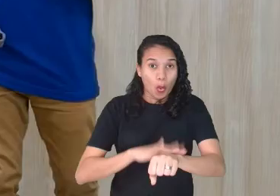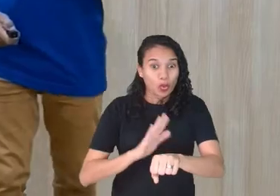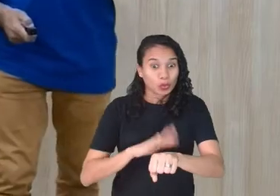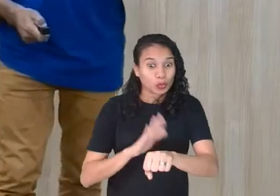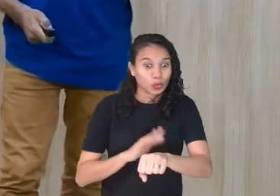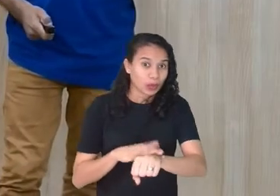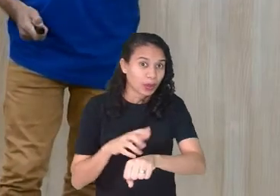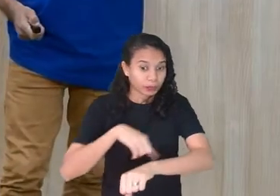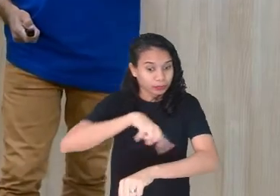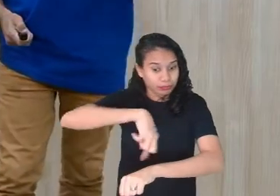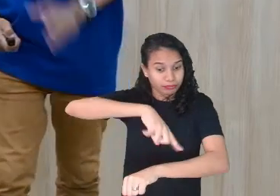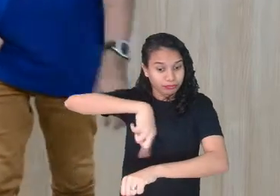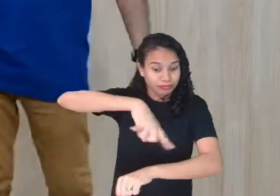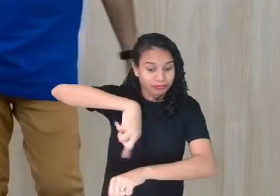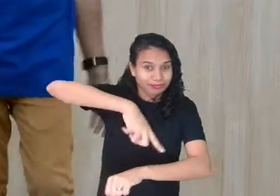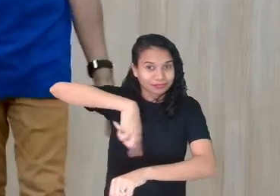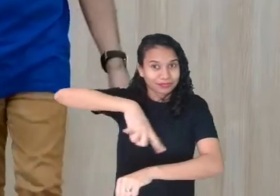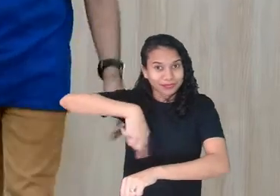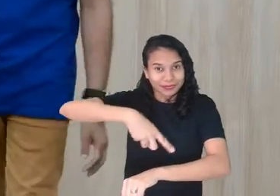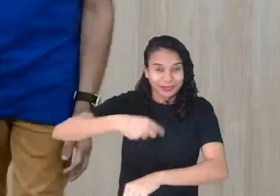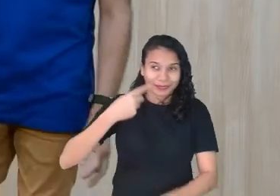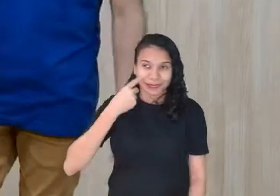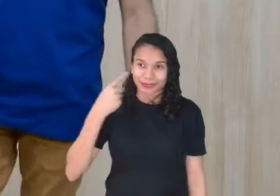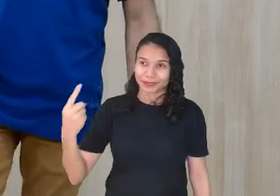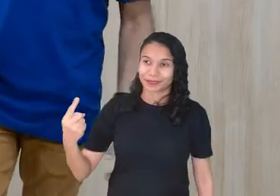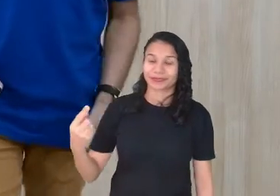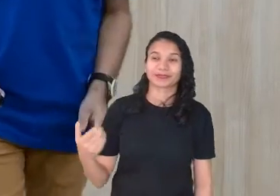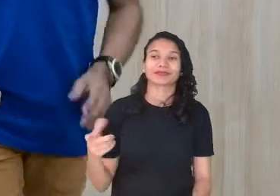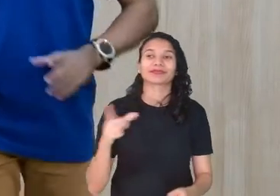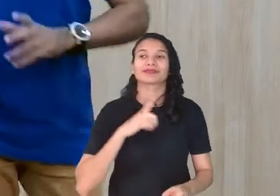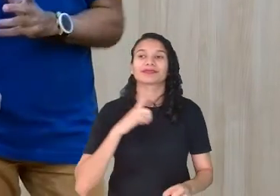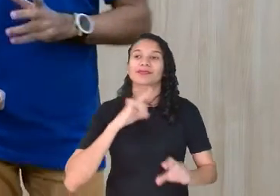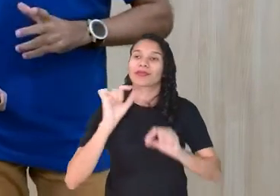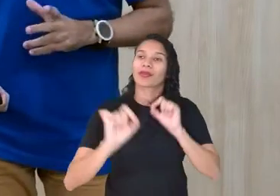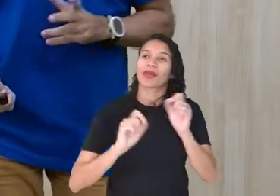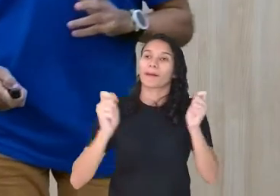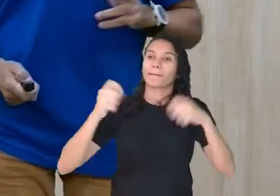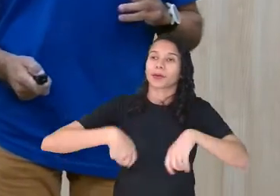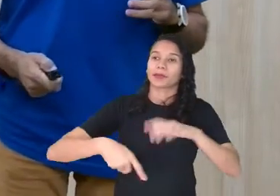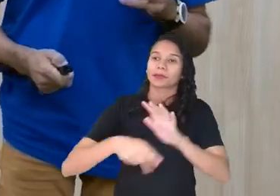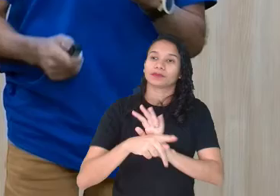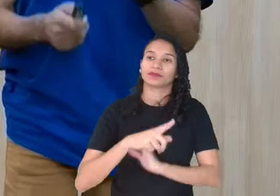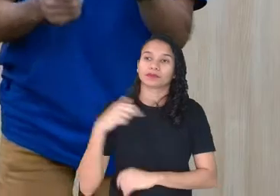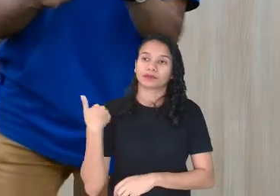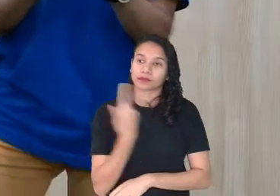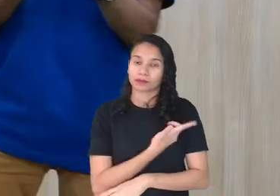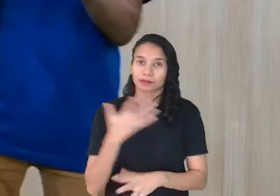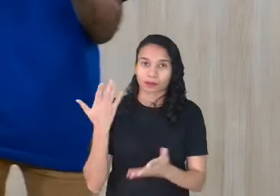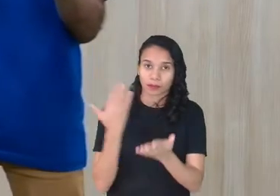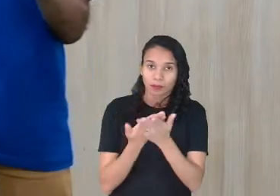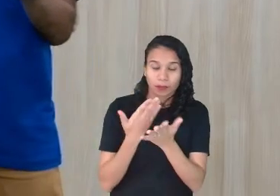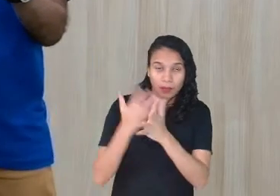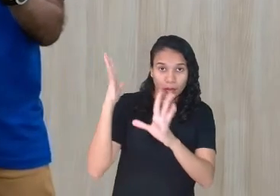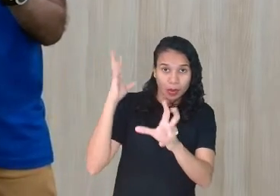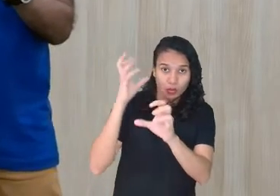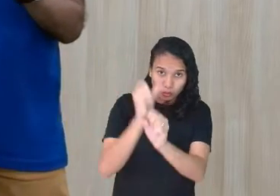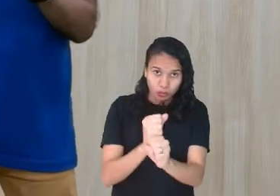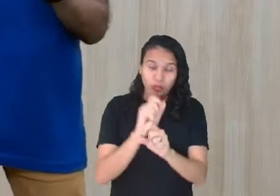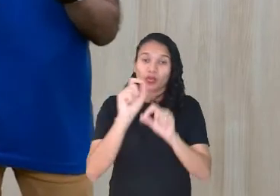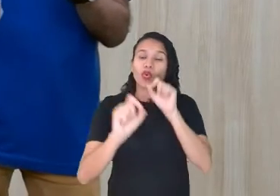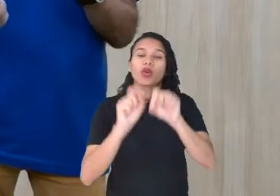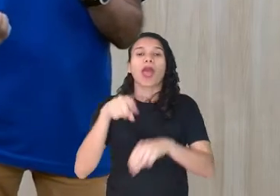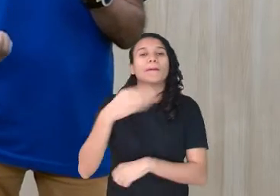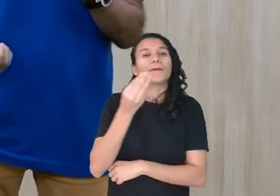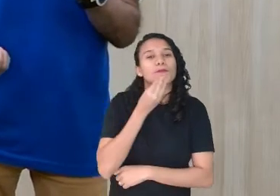está passando e eu tenho que adiantar aqui. Ó, se eu tenho aqui essas possibilidades, a gente fez um resumo do que é probabilidade,